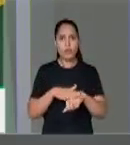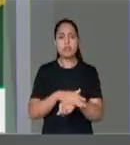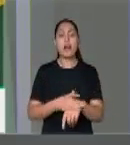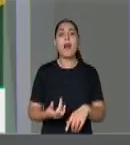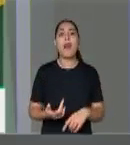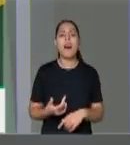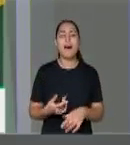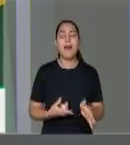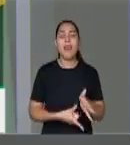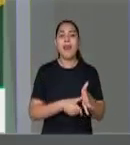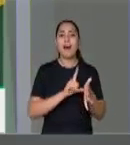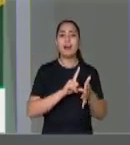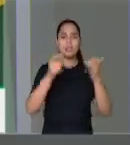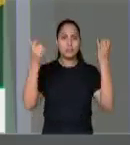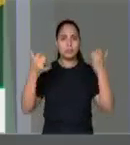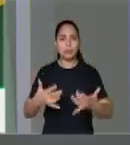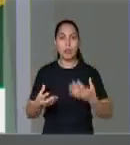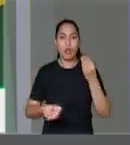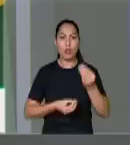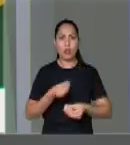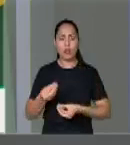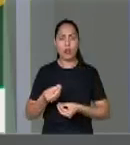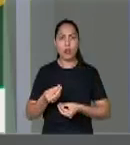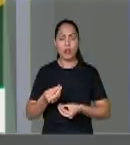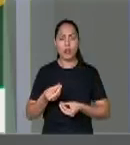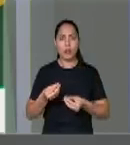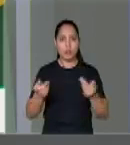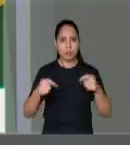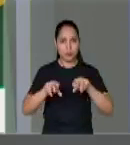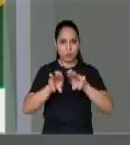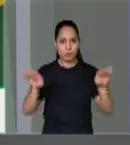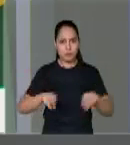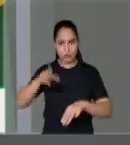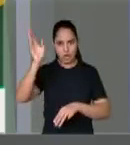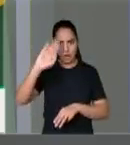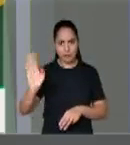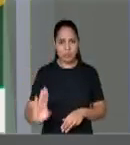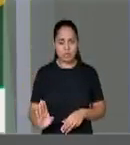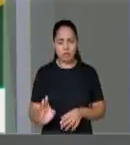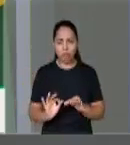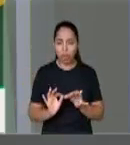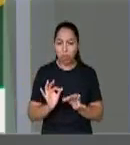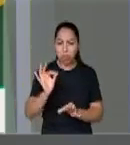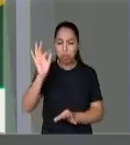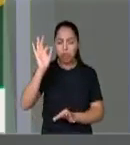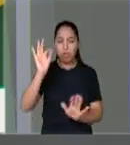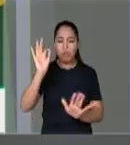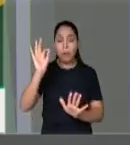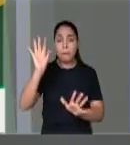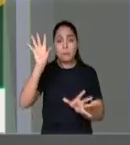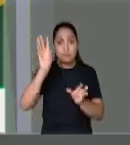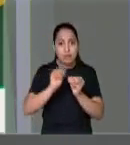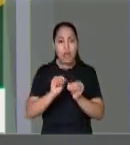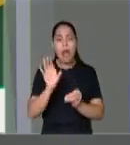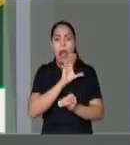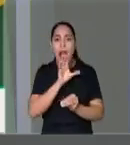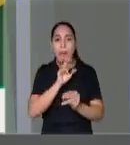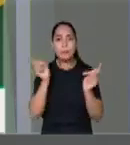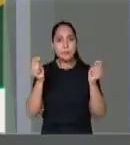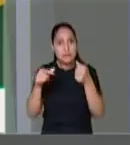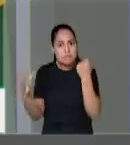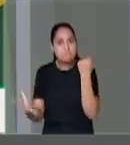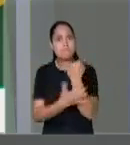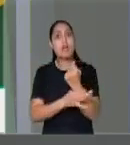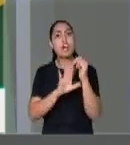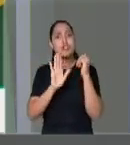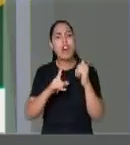de ampliar a capacidade da UFRJ, que eu não vejo problema nisso no longo prazo, mas no curto prazo a gente tem que se preocupar em garantir